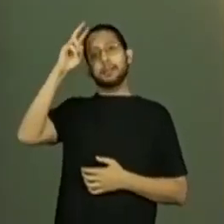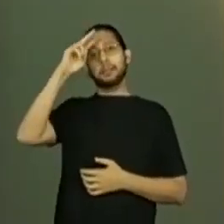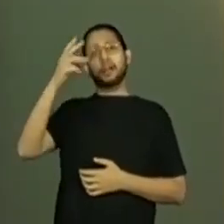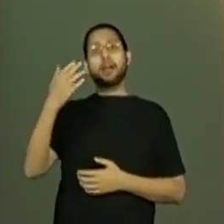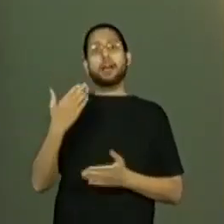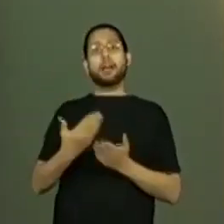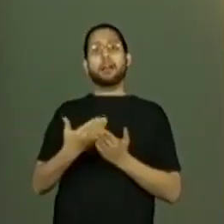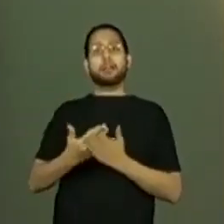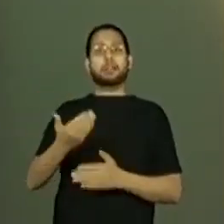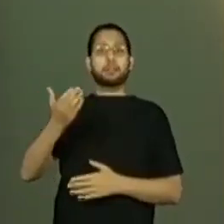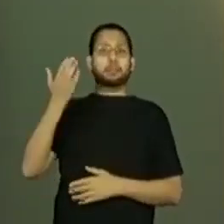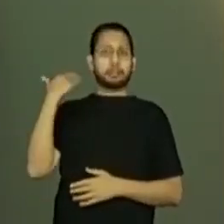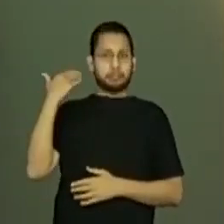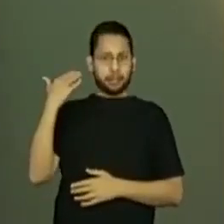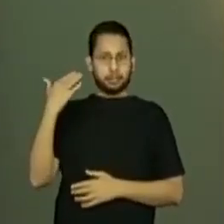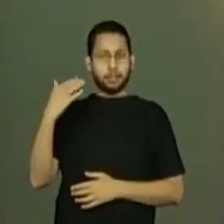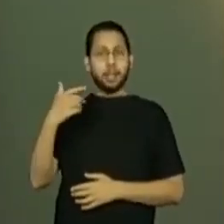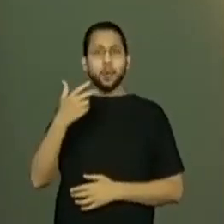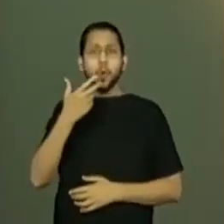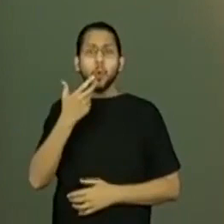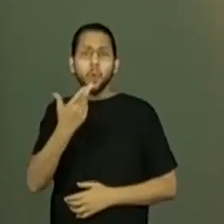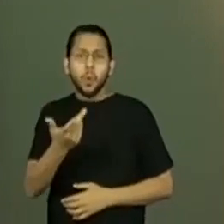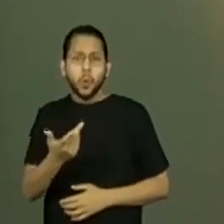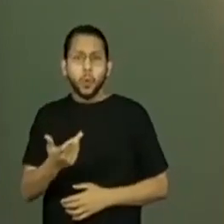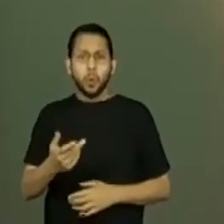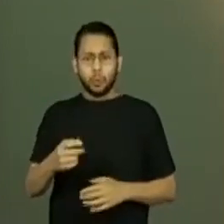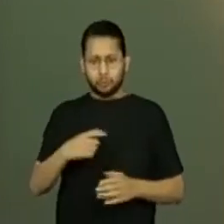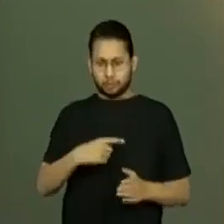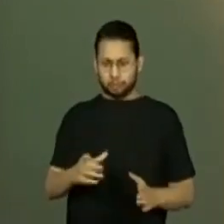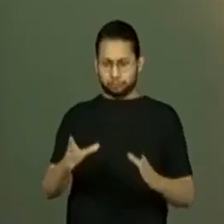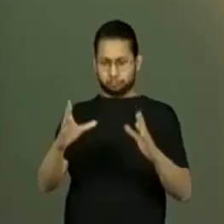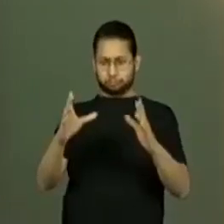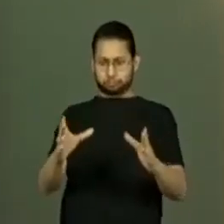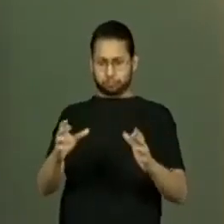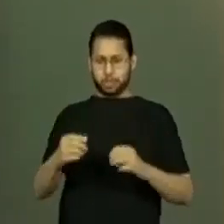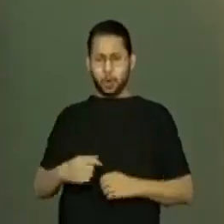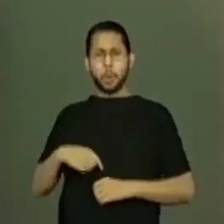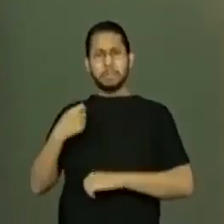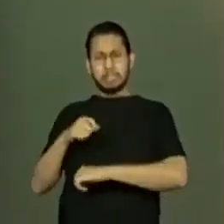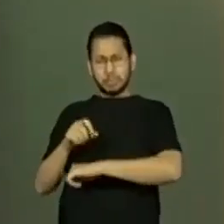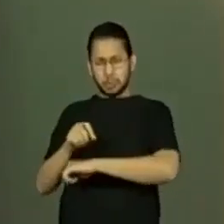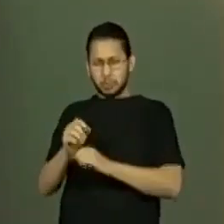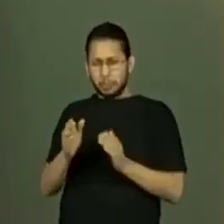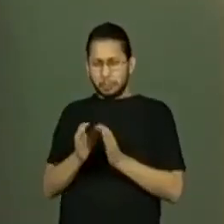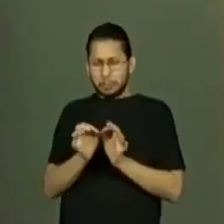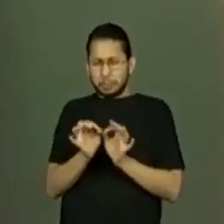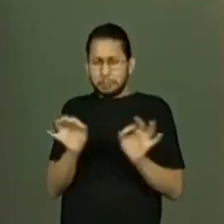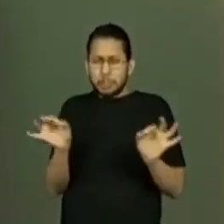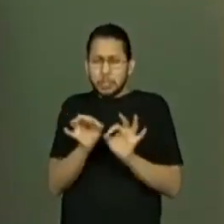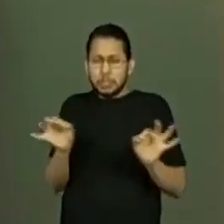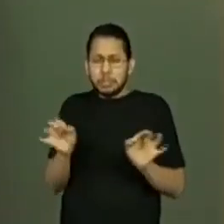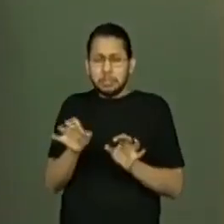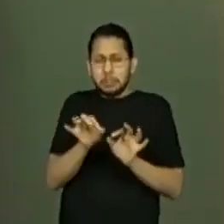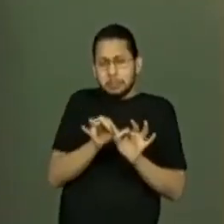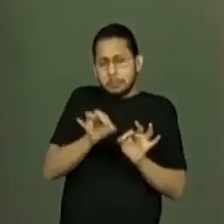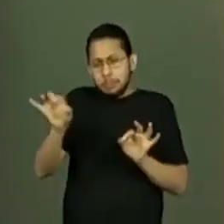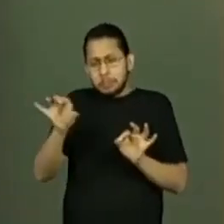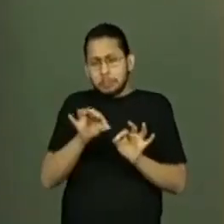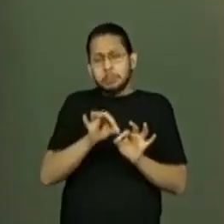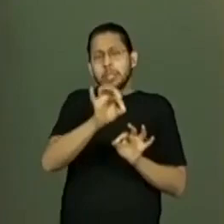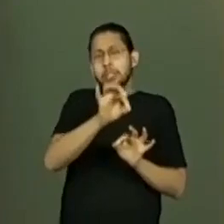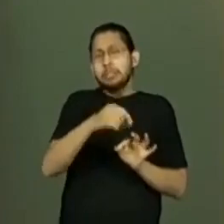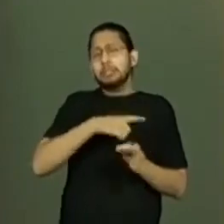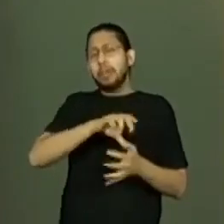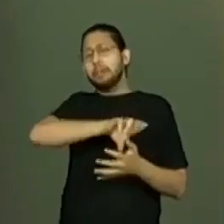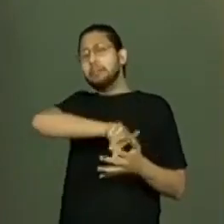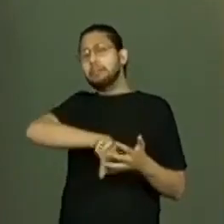aí os instrumentos de medida que vocês já conhecem ou já tiveram contato aí ao longo do